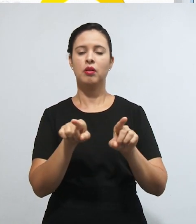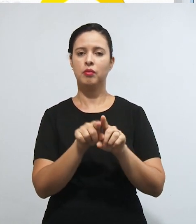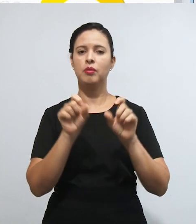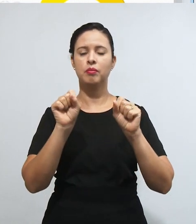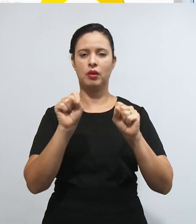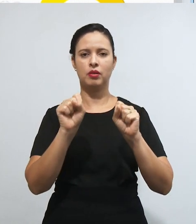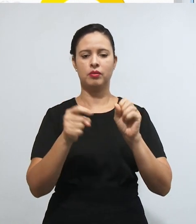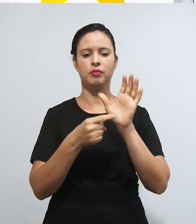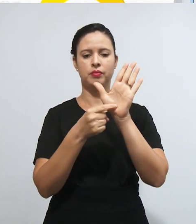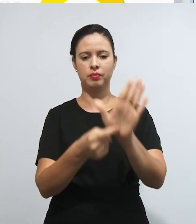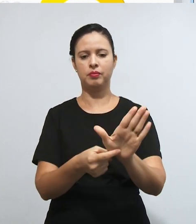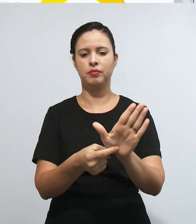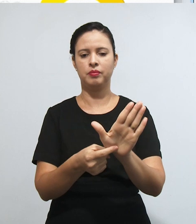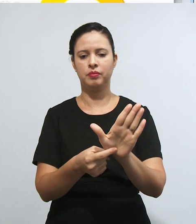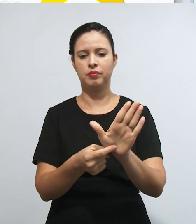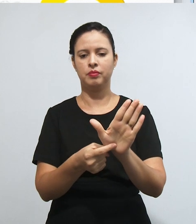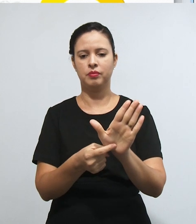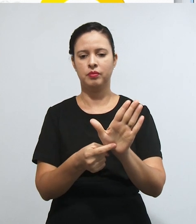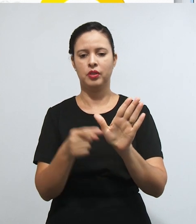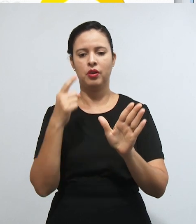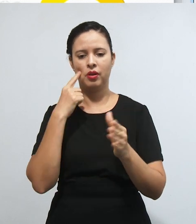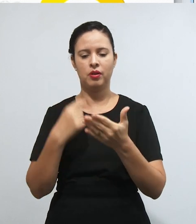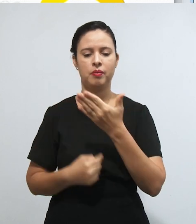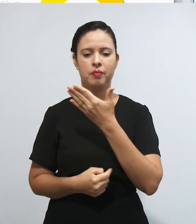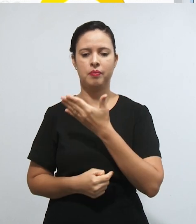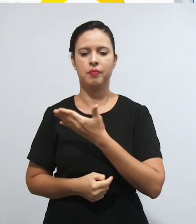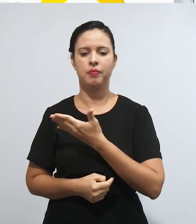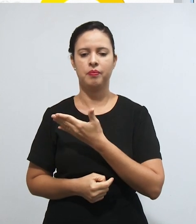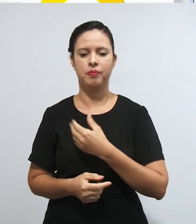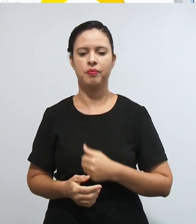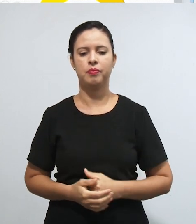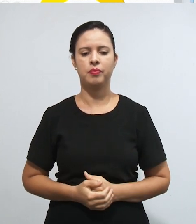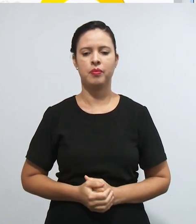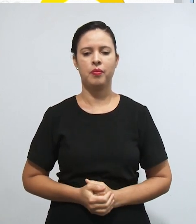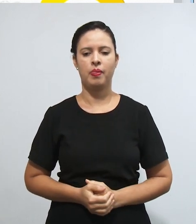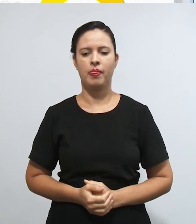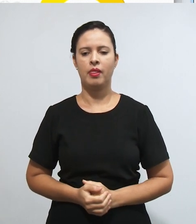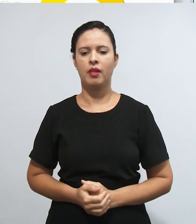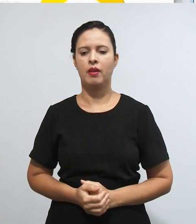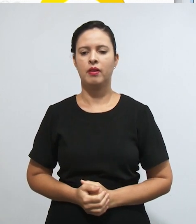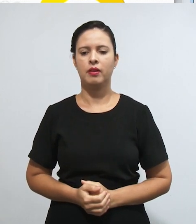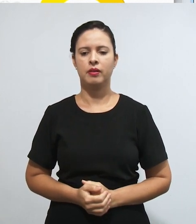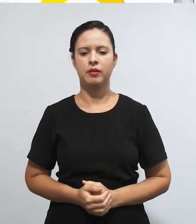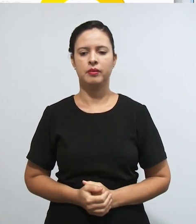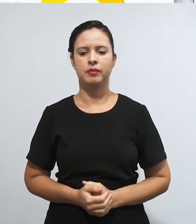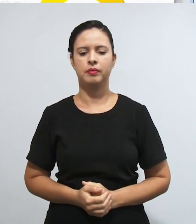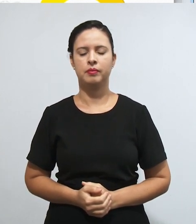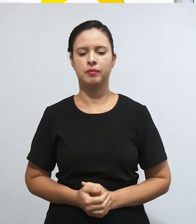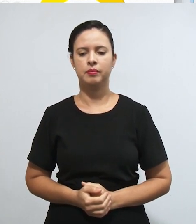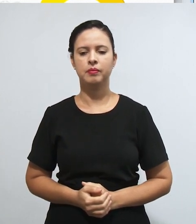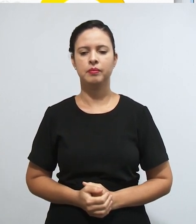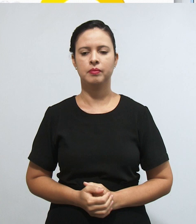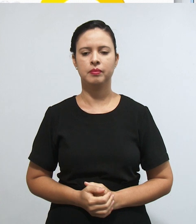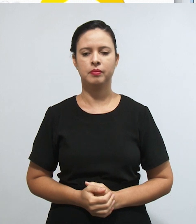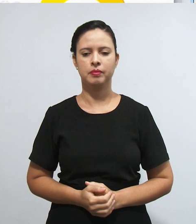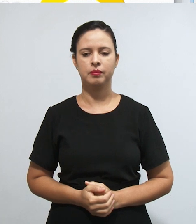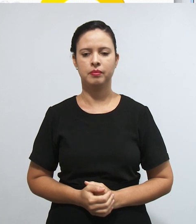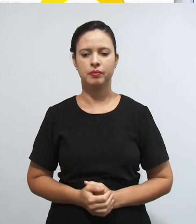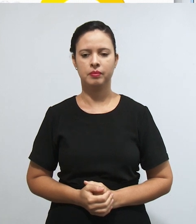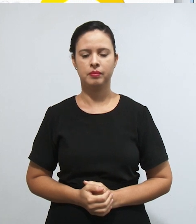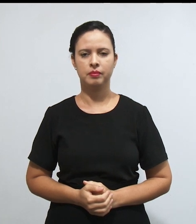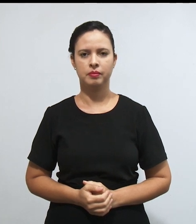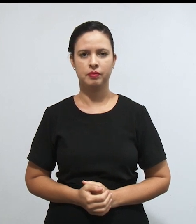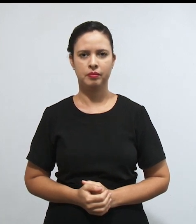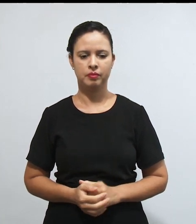aqui. Revelo ele aqui, fica bem bacana. Vou colocar ele após o anterior também. Pronto, vamos rodar